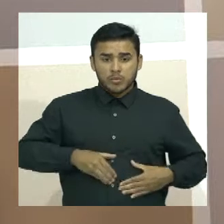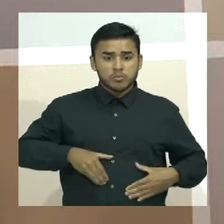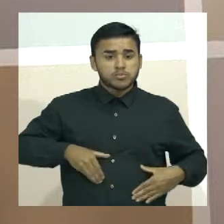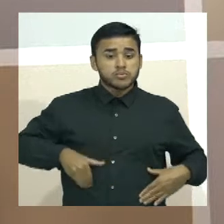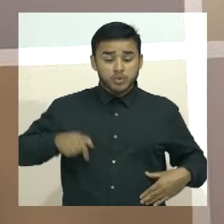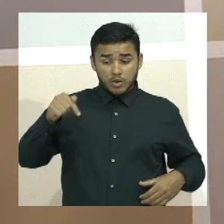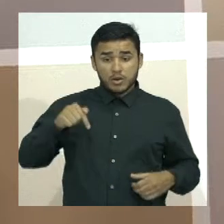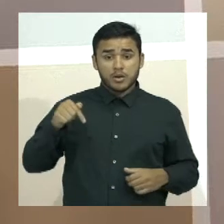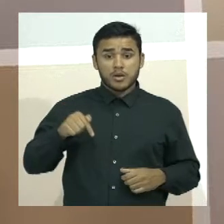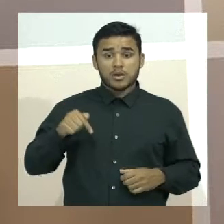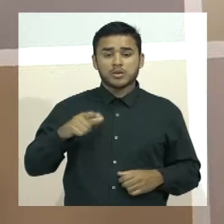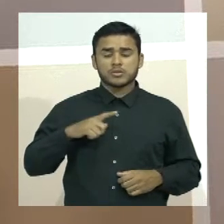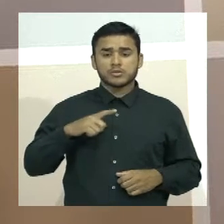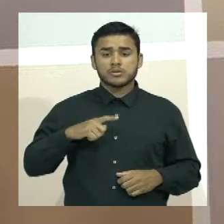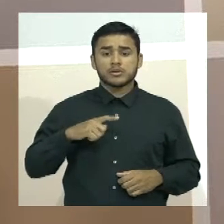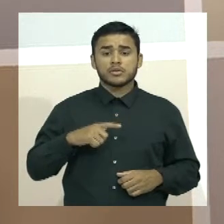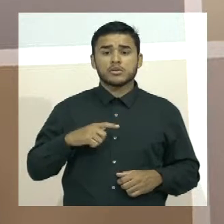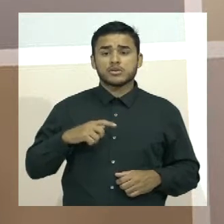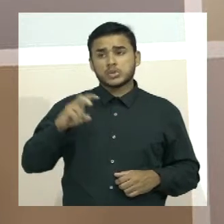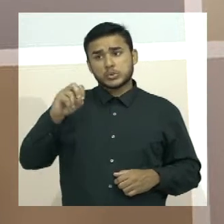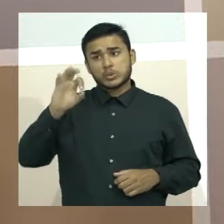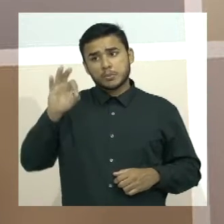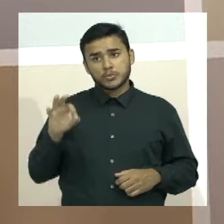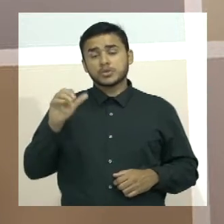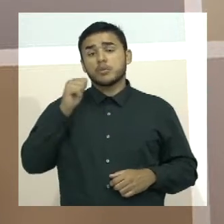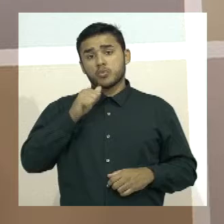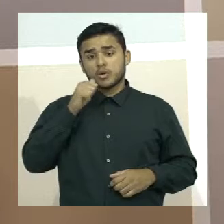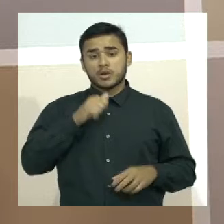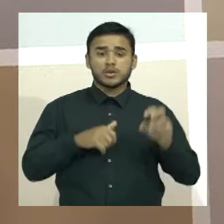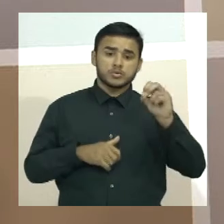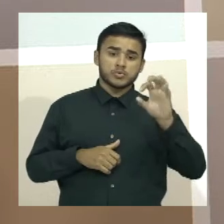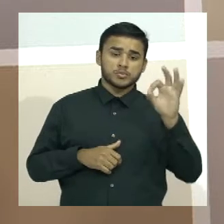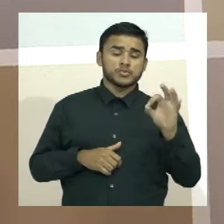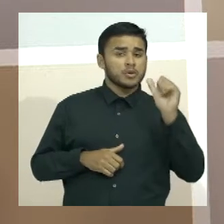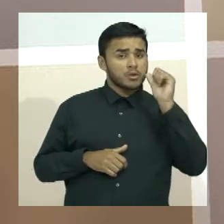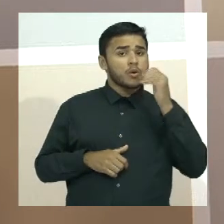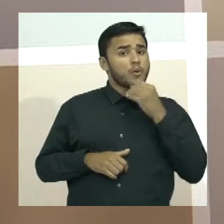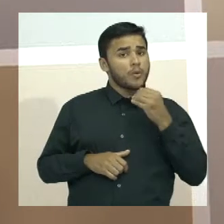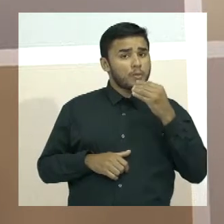mãe. Então, essa proteção, a gente precisa orientar as mulheres.